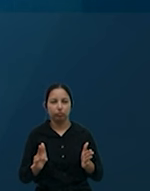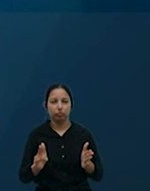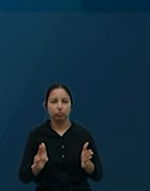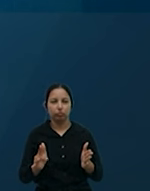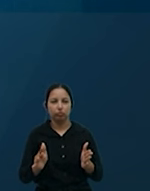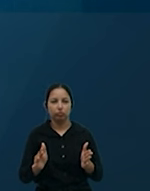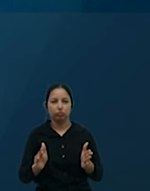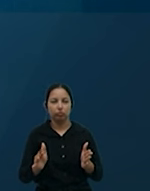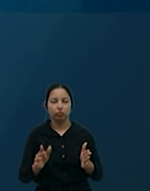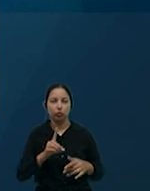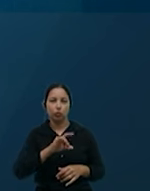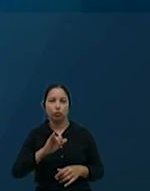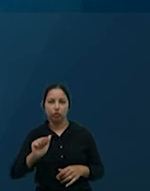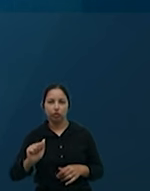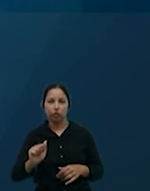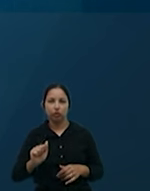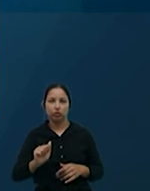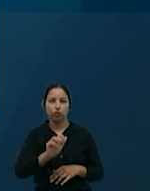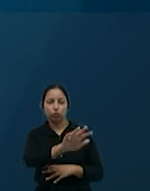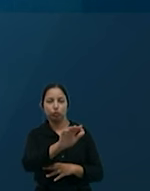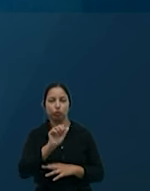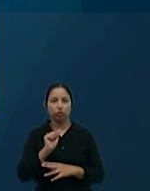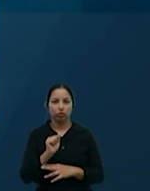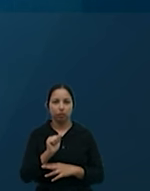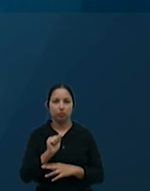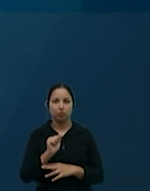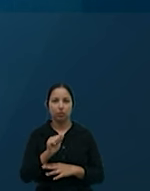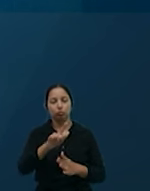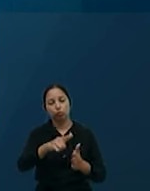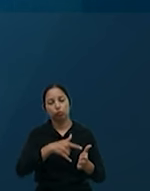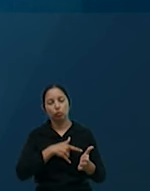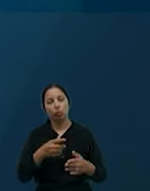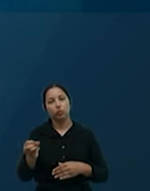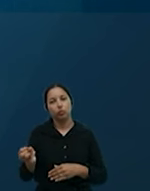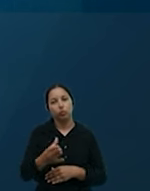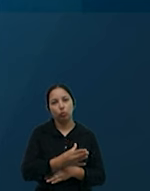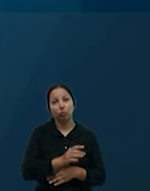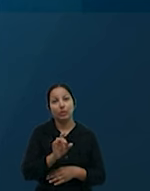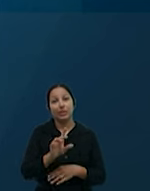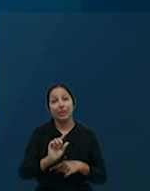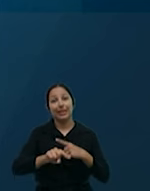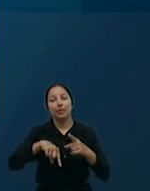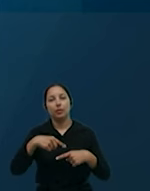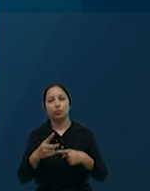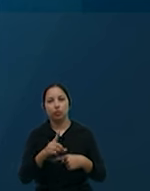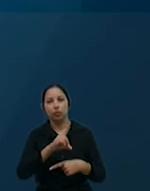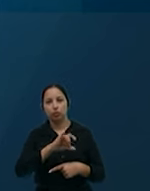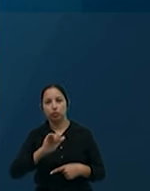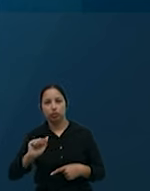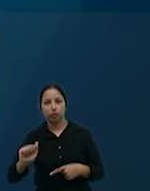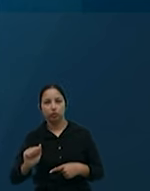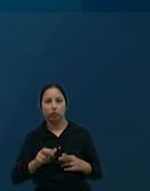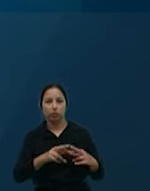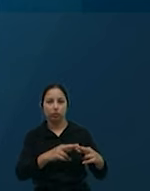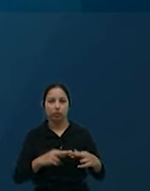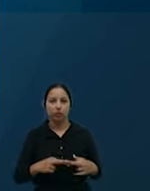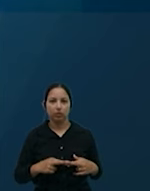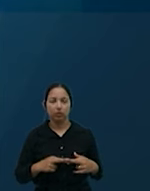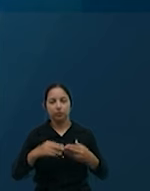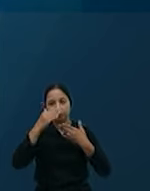de intimação da juntada do documento novo, se posterior à data de citação. Agradeço a atenção de Vossas